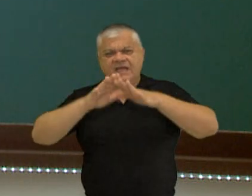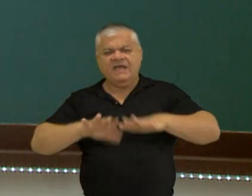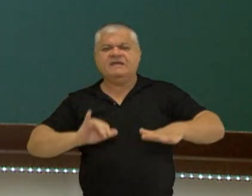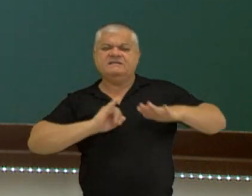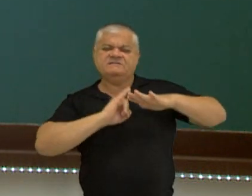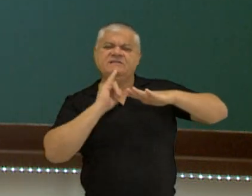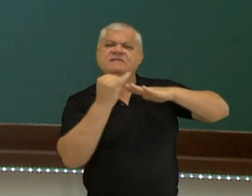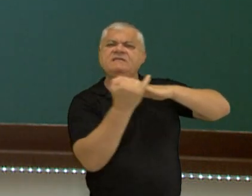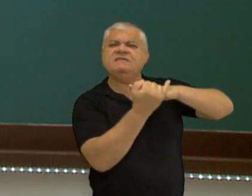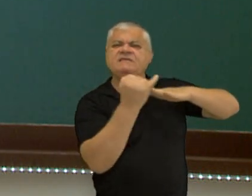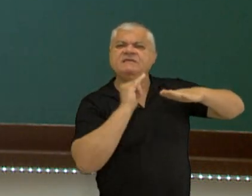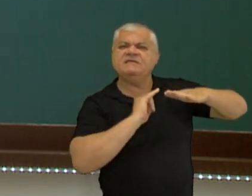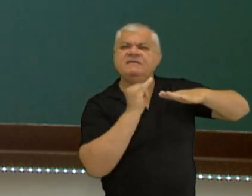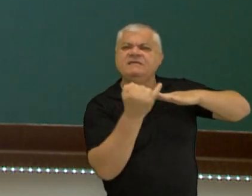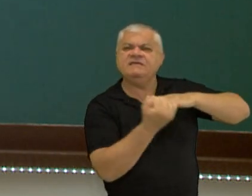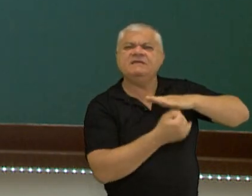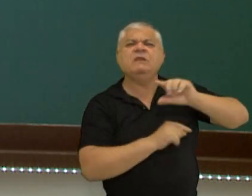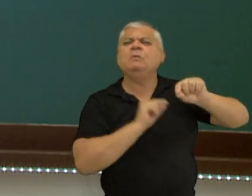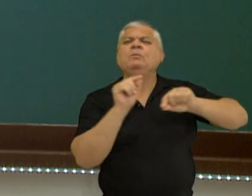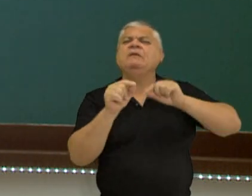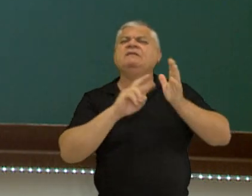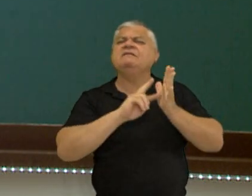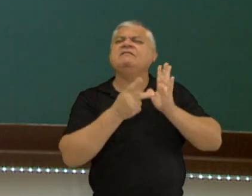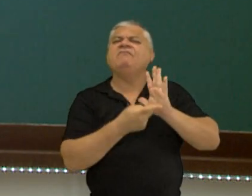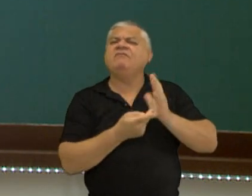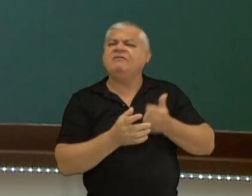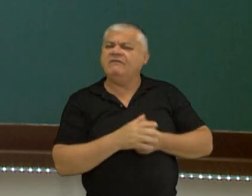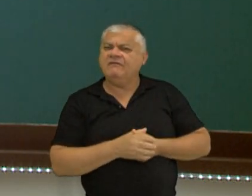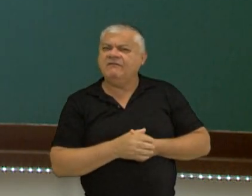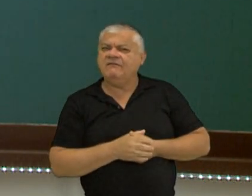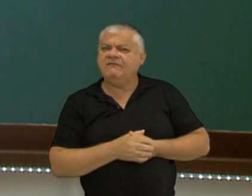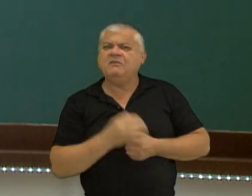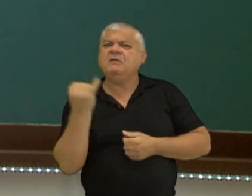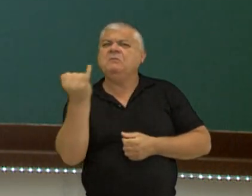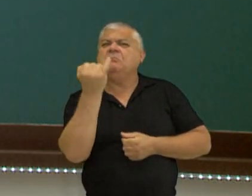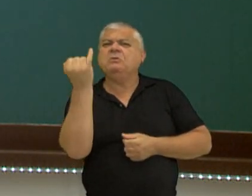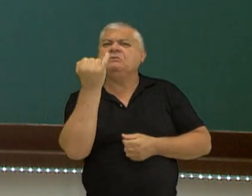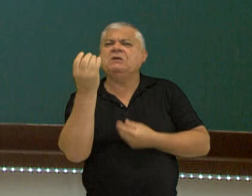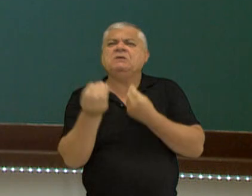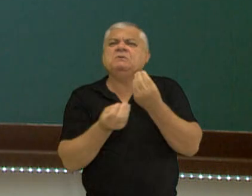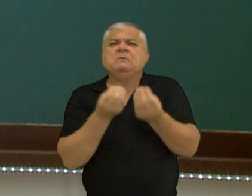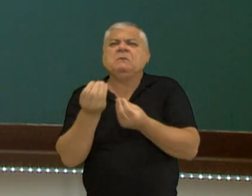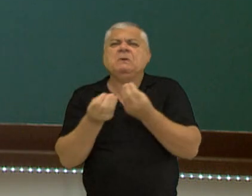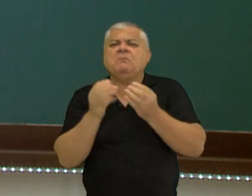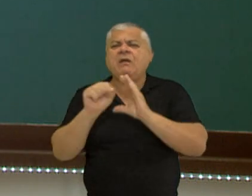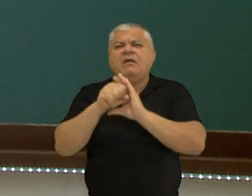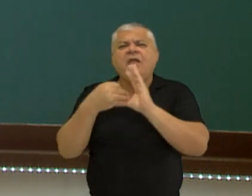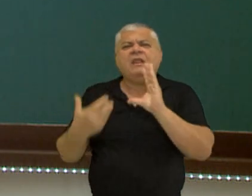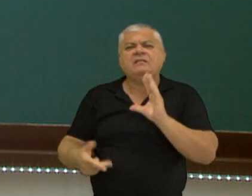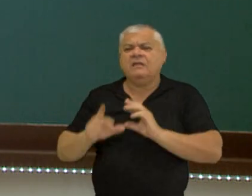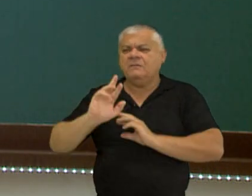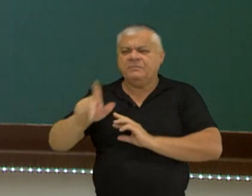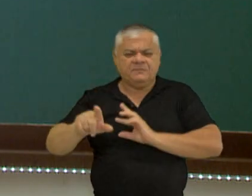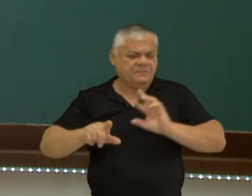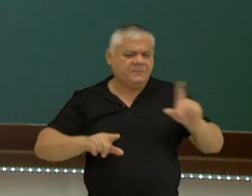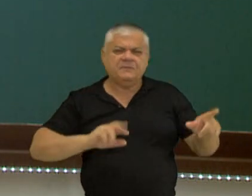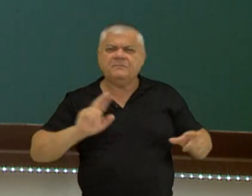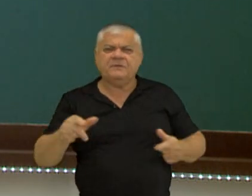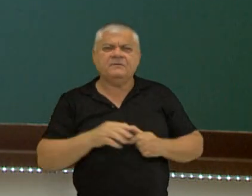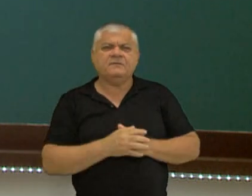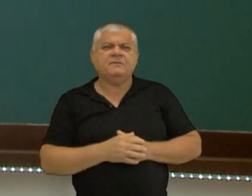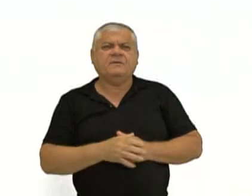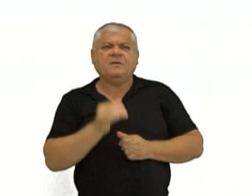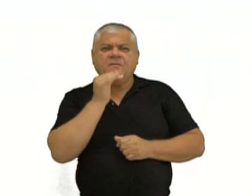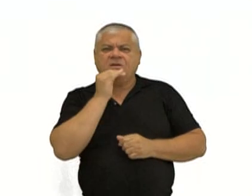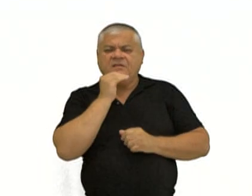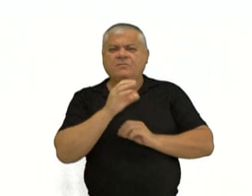ilhas, que palavras são essas? O que elas significam? Qual a importância ou qual a característica que difere um do outro? Quando eu